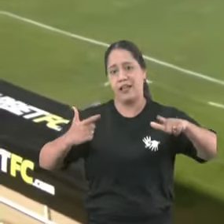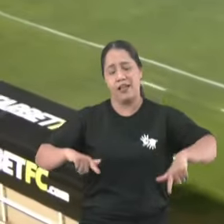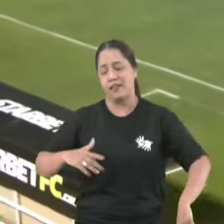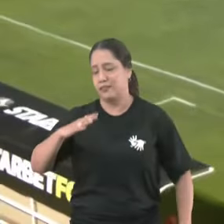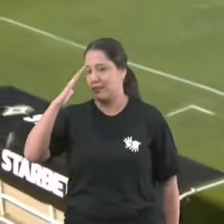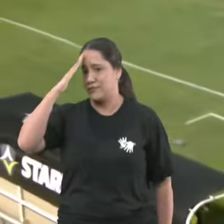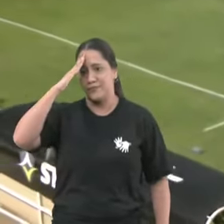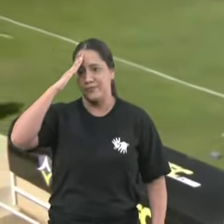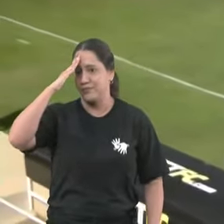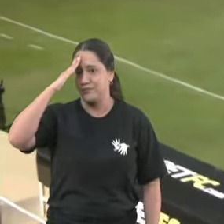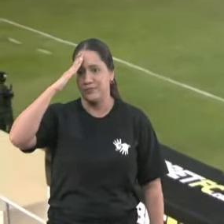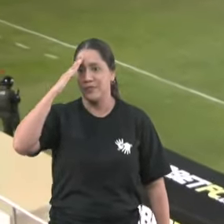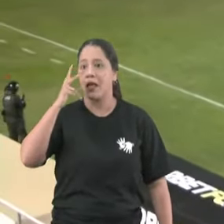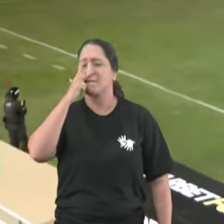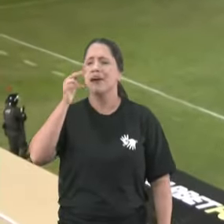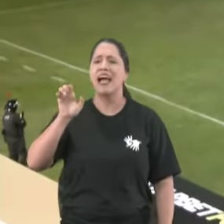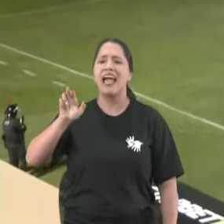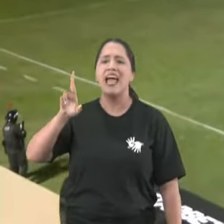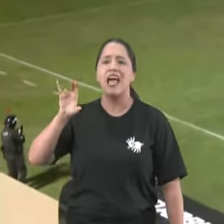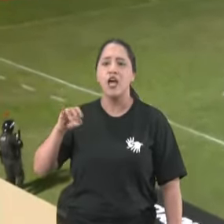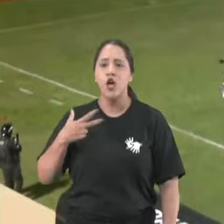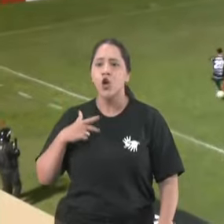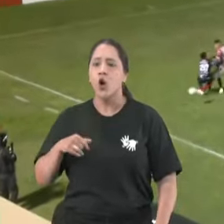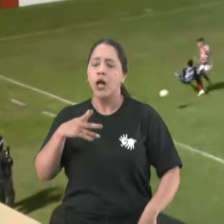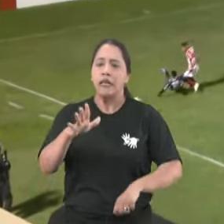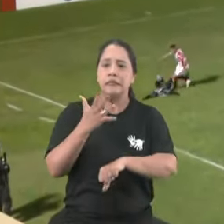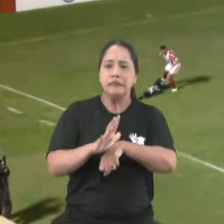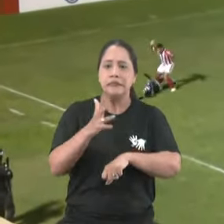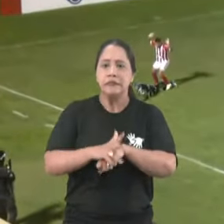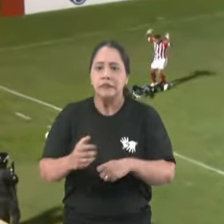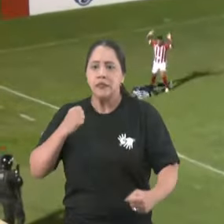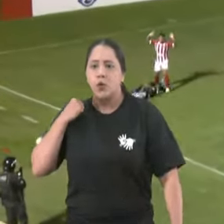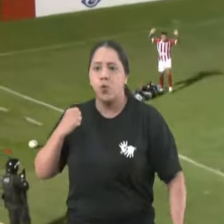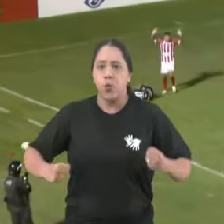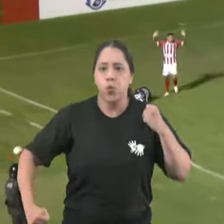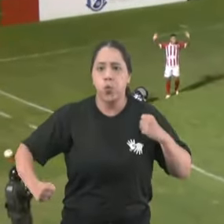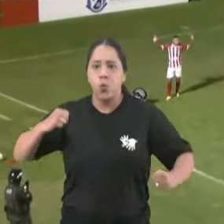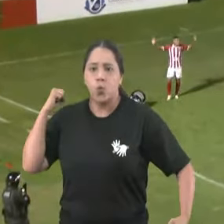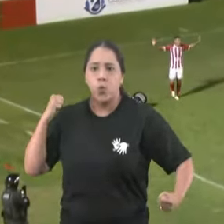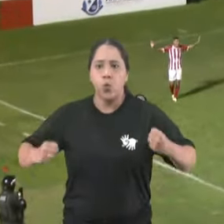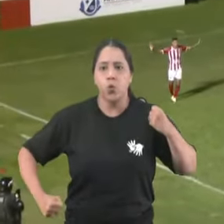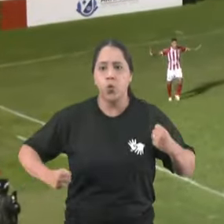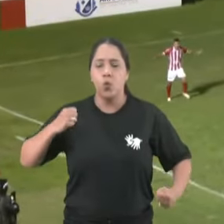Me parece o Heron que está ali no trabalho de aquecimento. É ele mesmo, Heron com a 34.